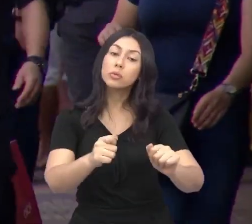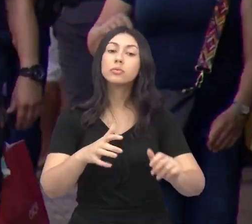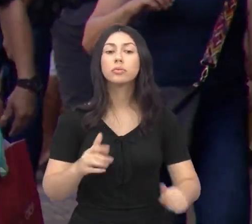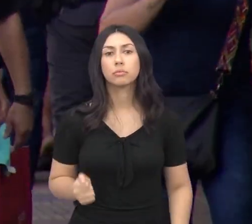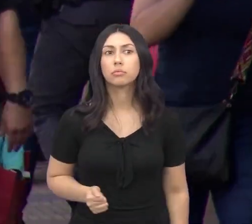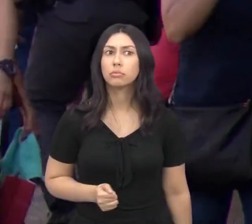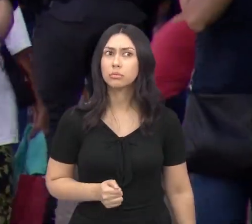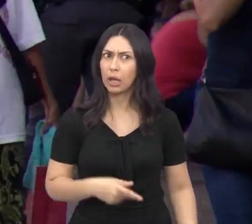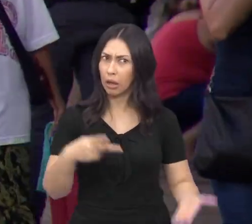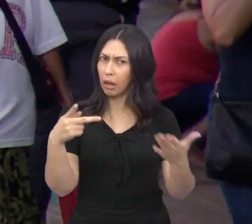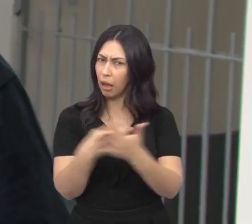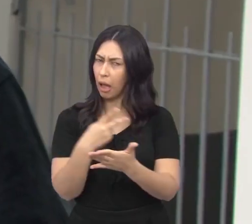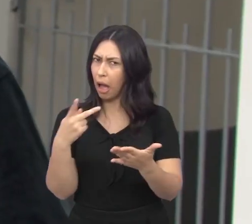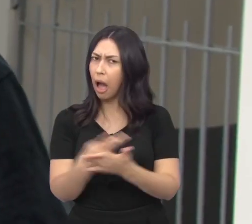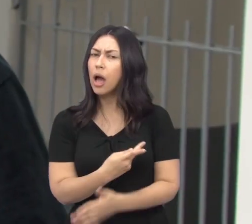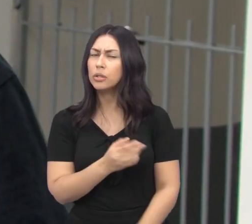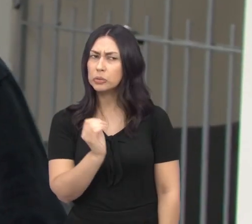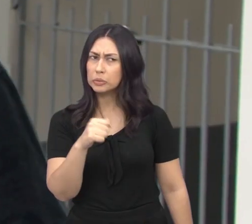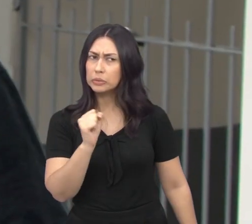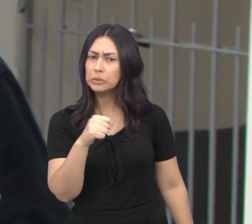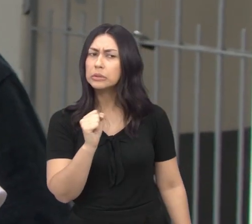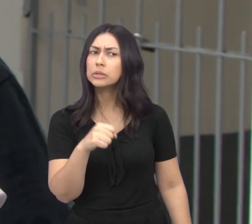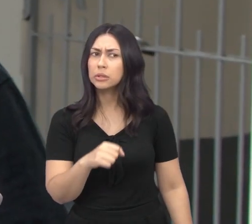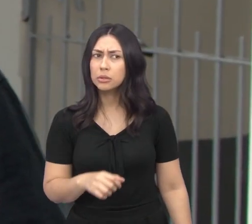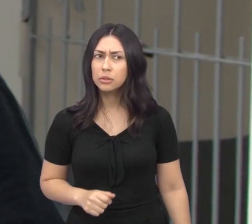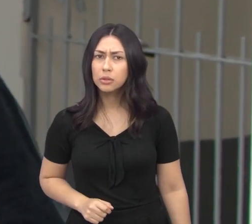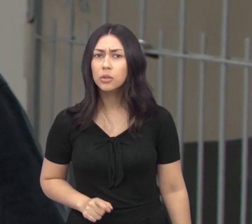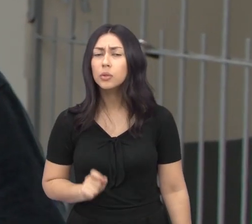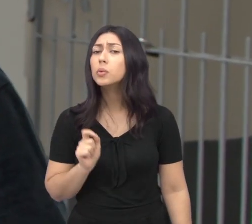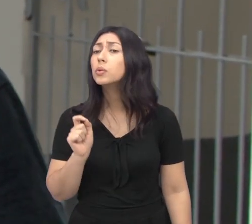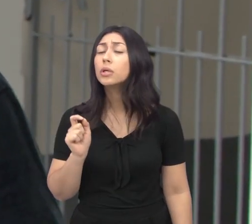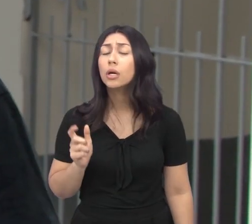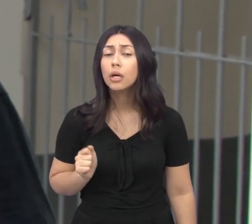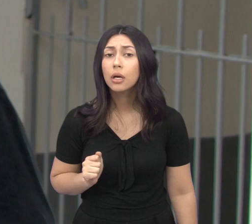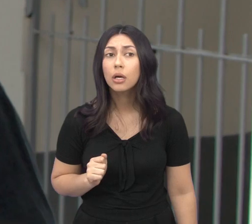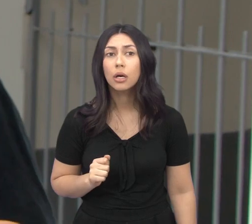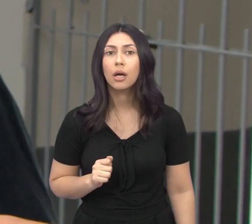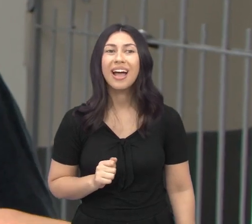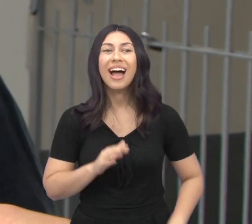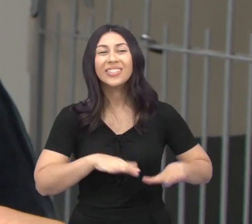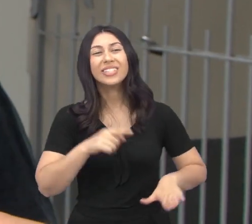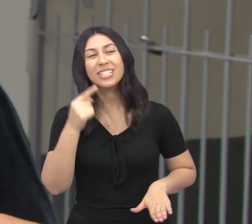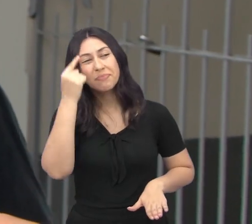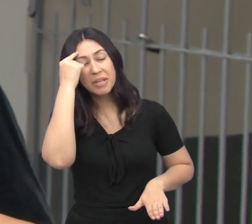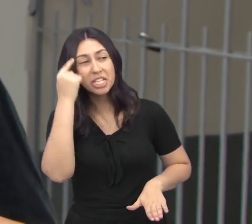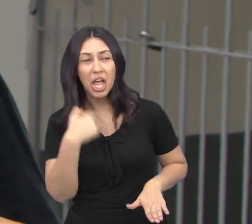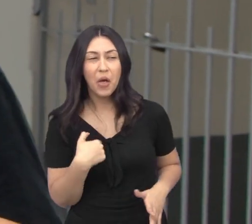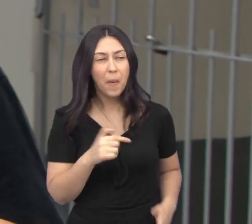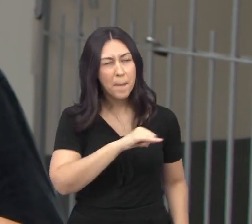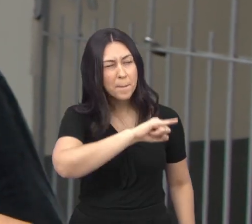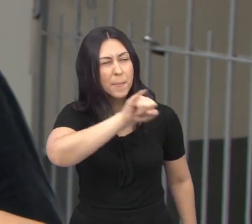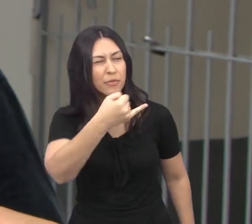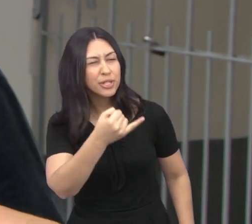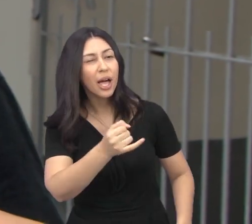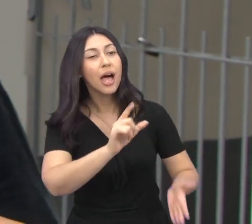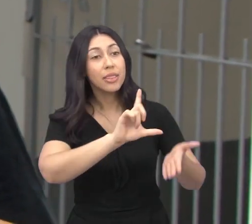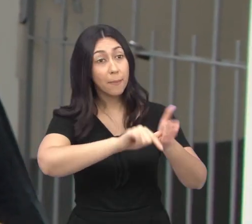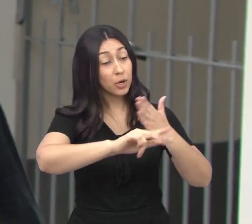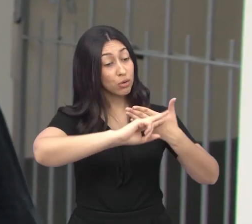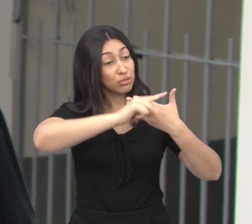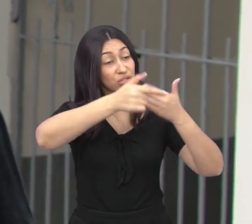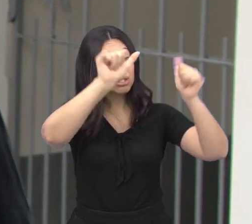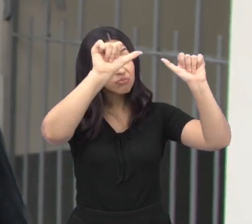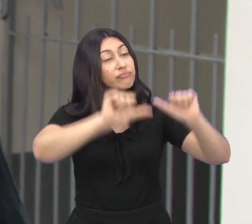de qualquer cidadão. Acho errado, bastante errado. Por quê? Porque o barato sai caro